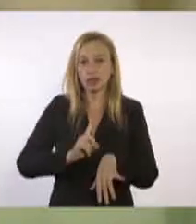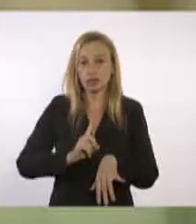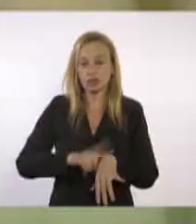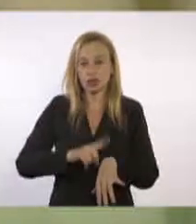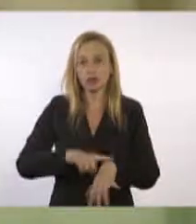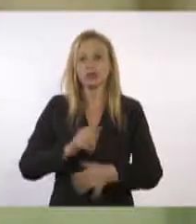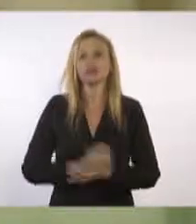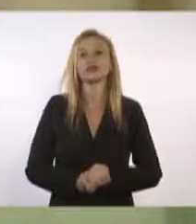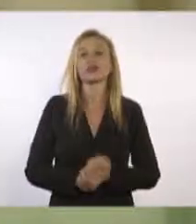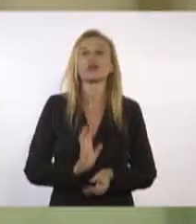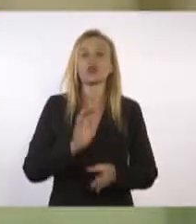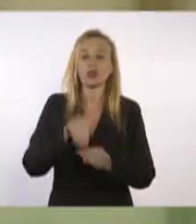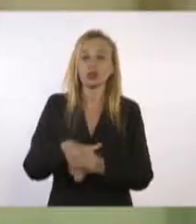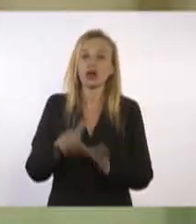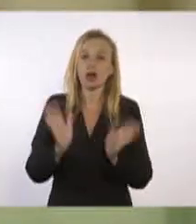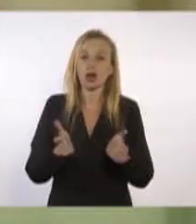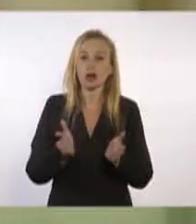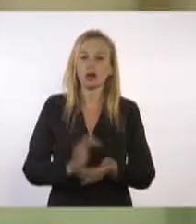vamos votar agora,